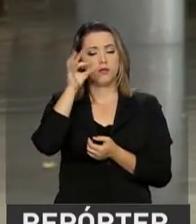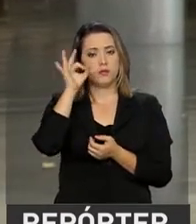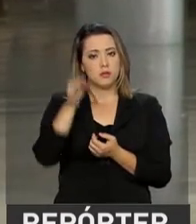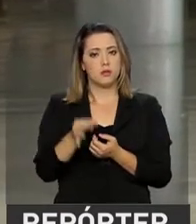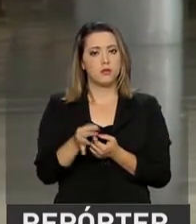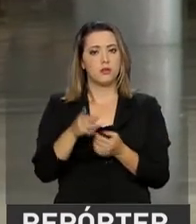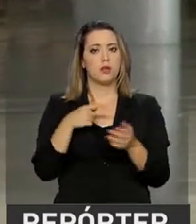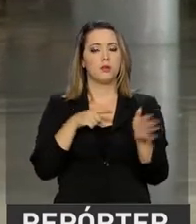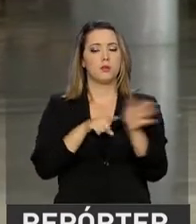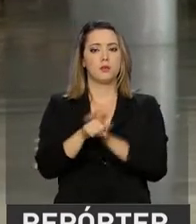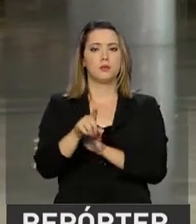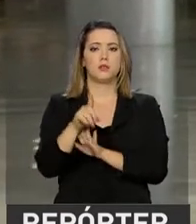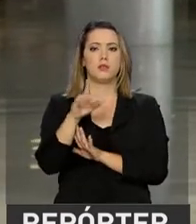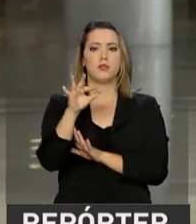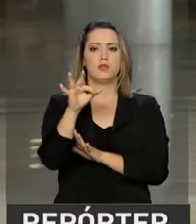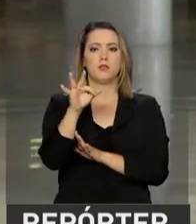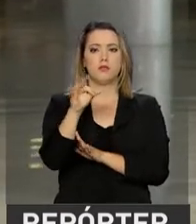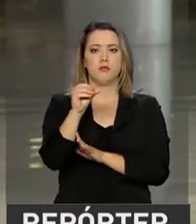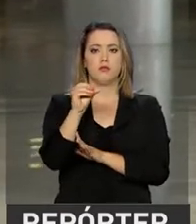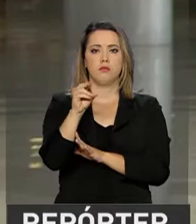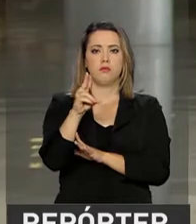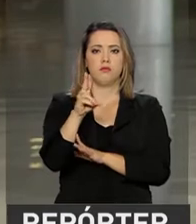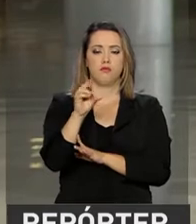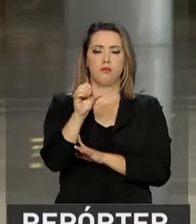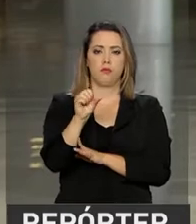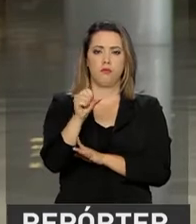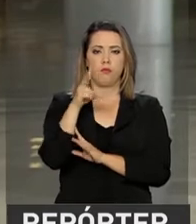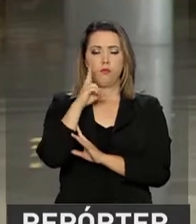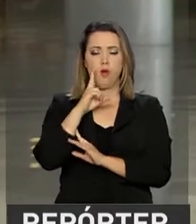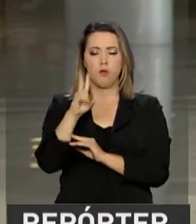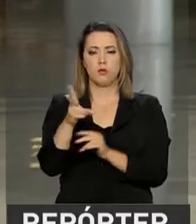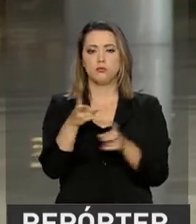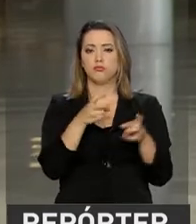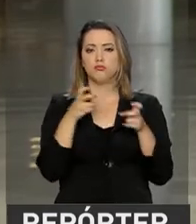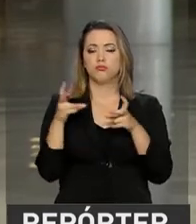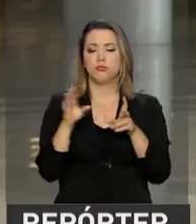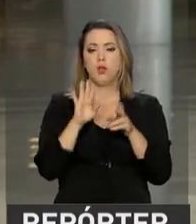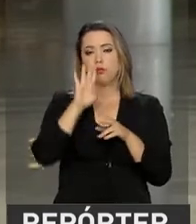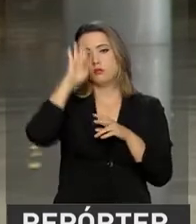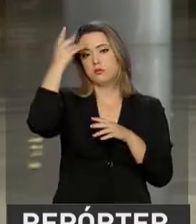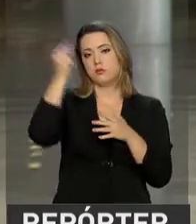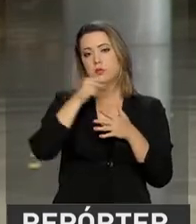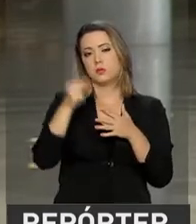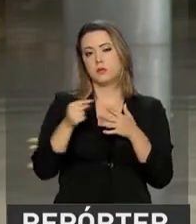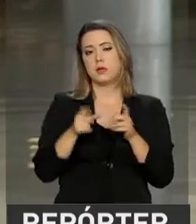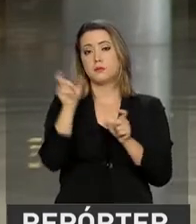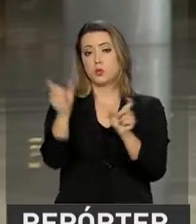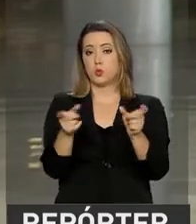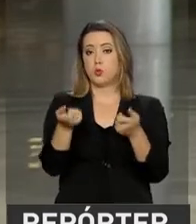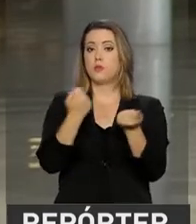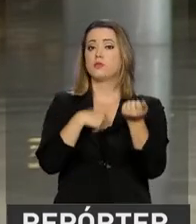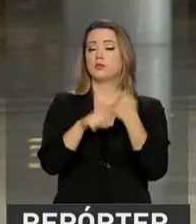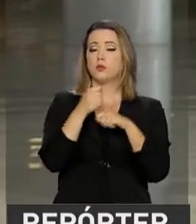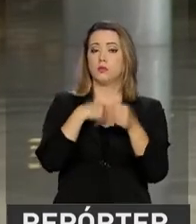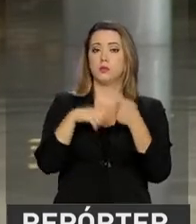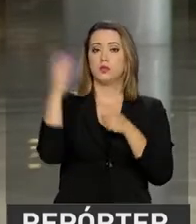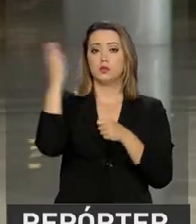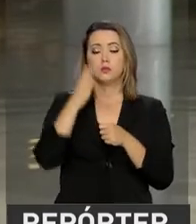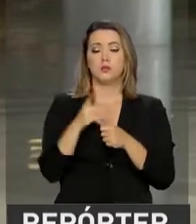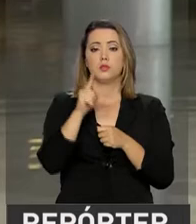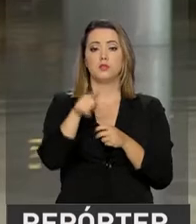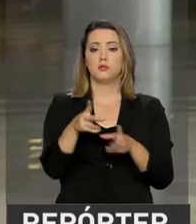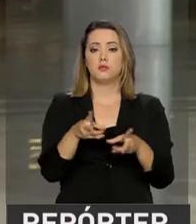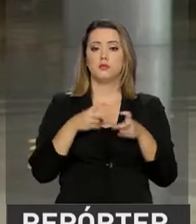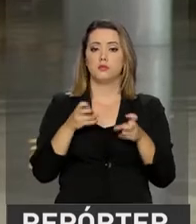focus que é quando o banco central ouve semanalmente os principais economistas do mercado financeiro a previsão